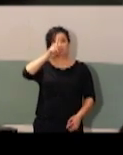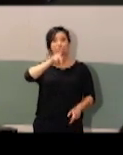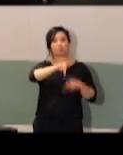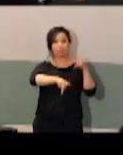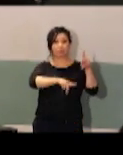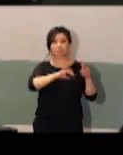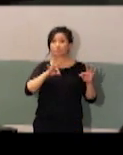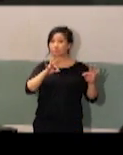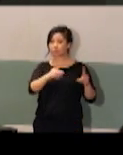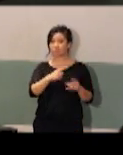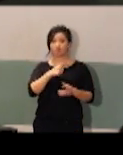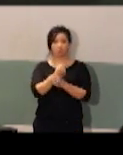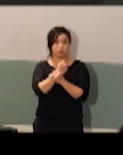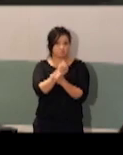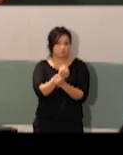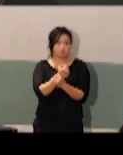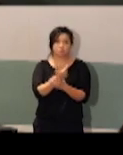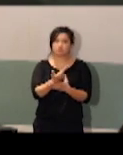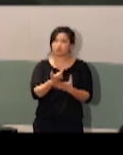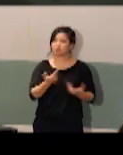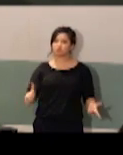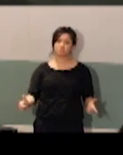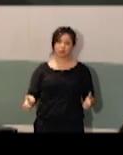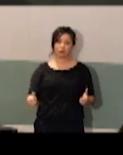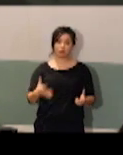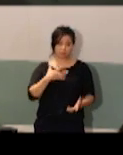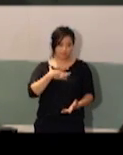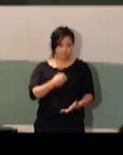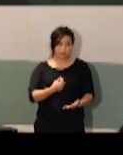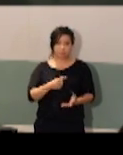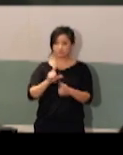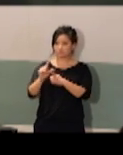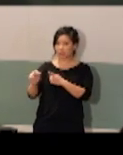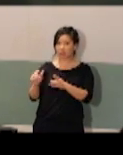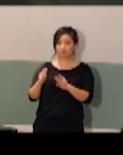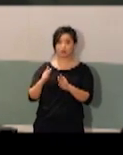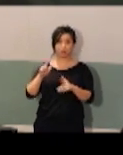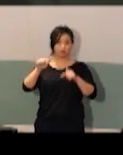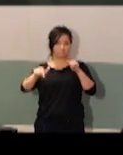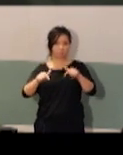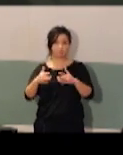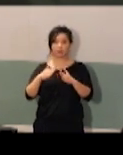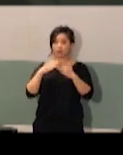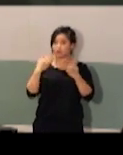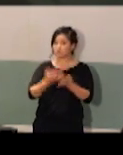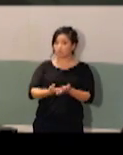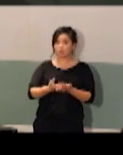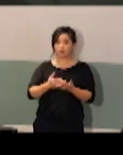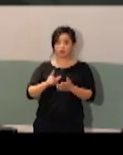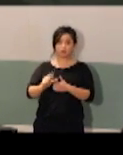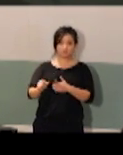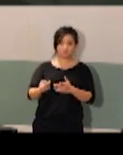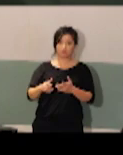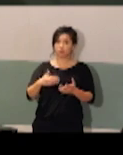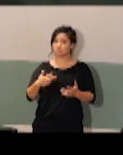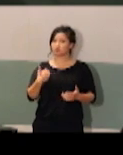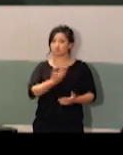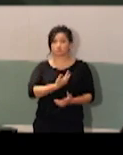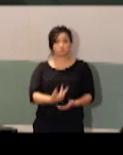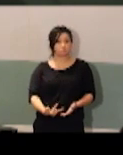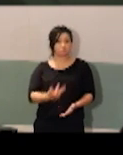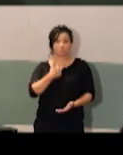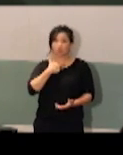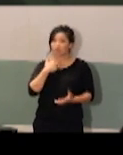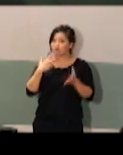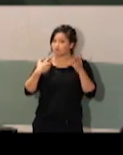inclusive dos nossos filhos, quando vão sair de casa. Nós precisamos adotar uma política pública de tolerância zero para